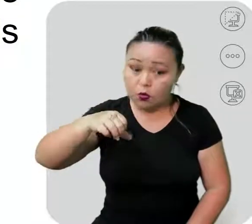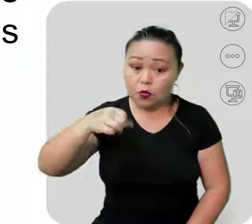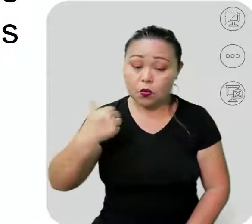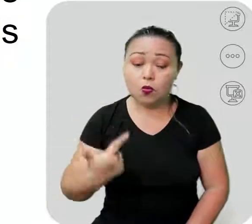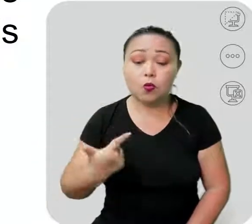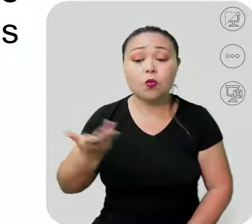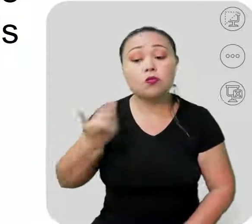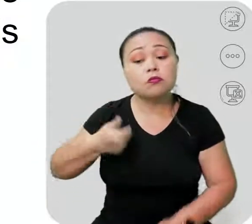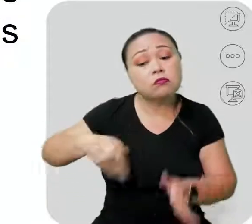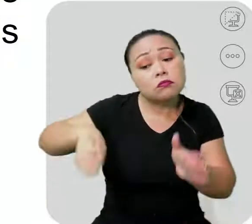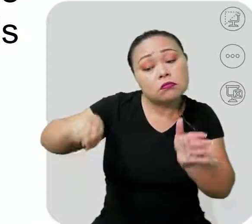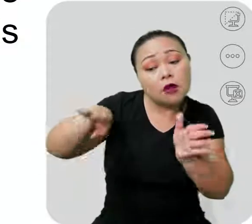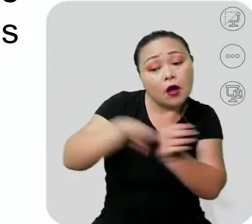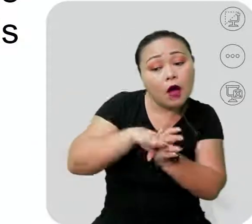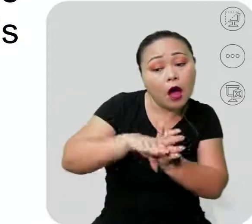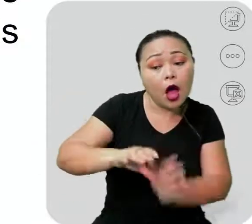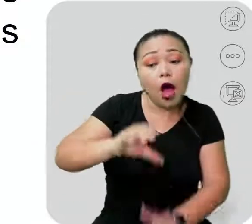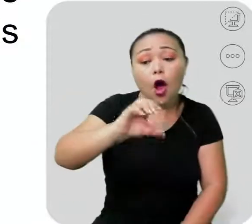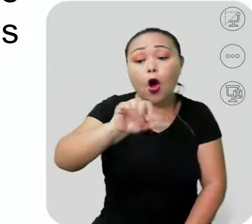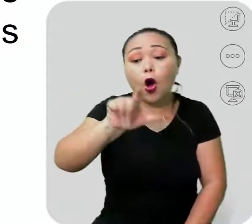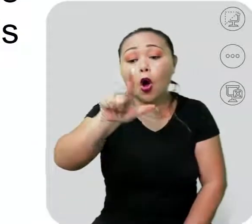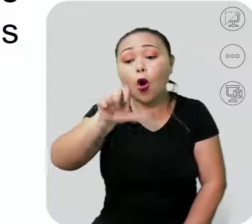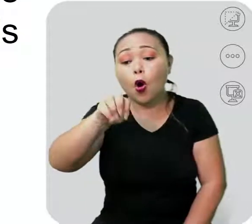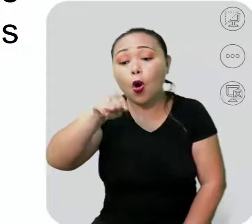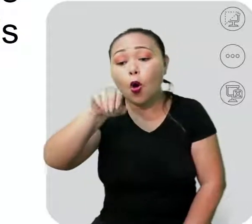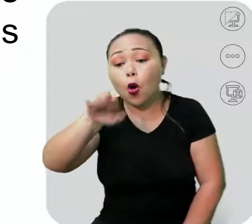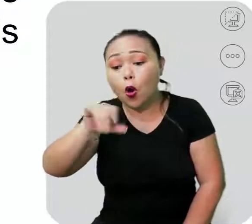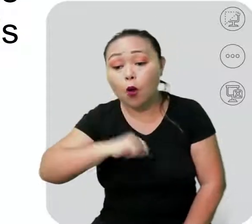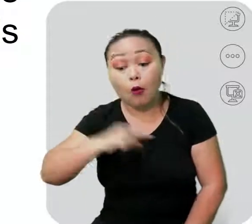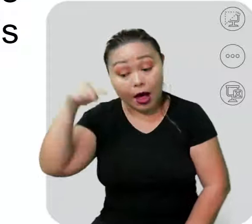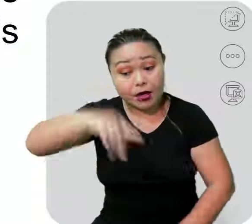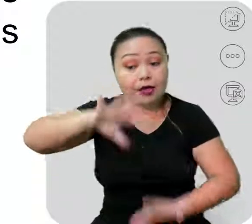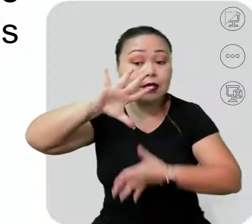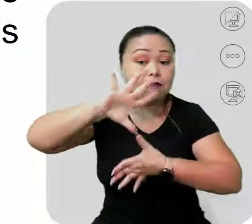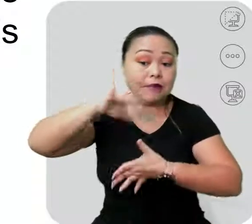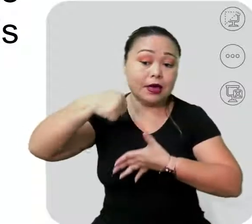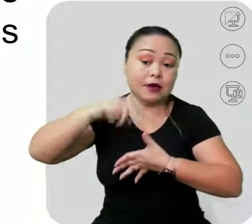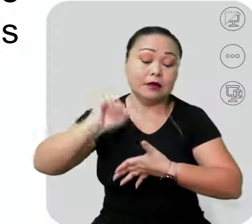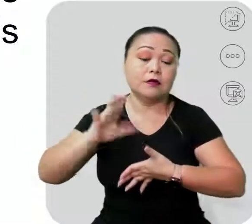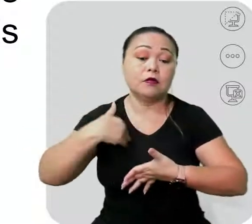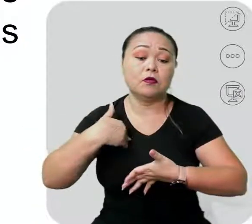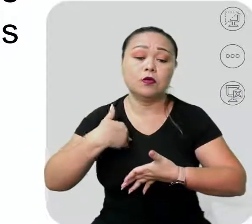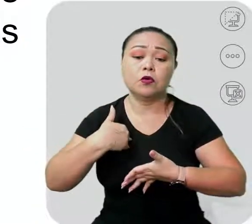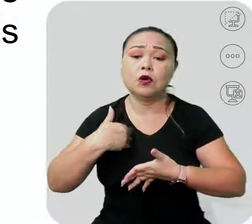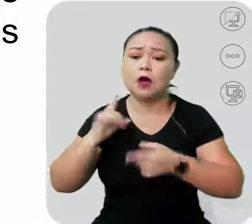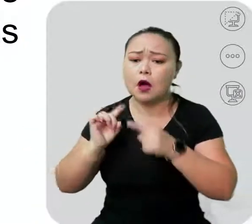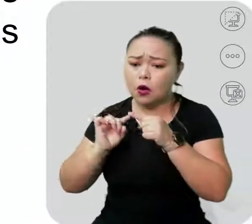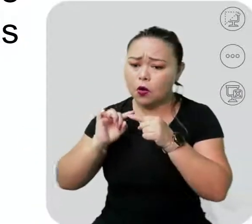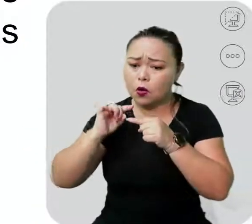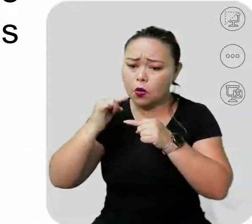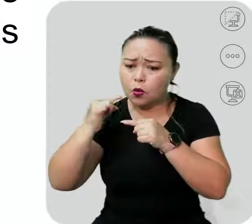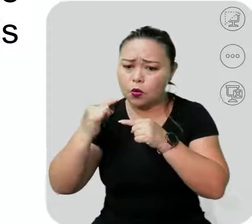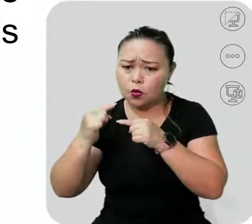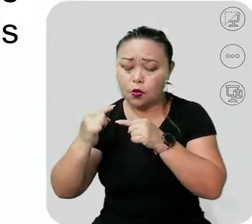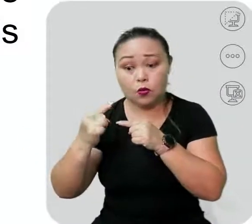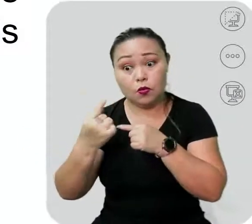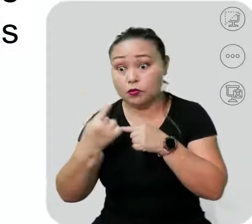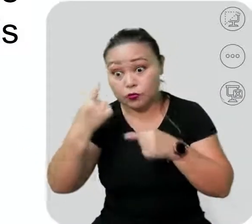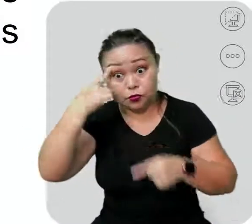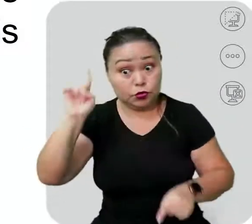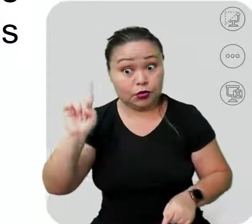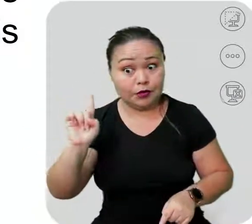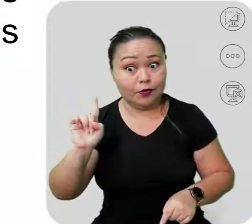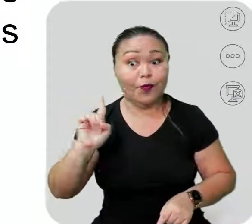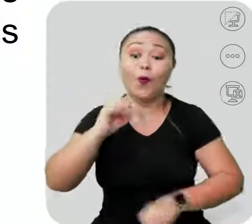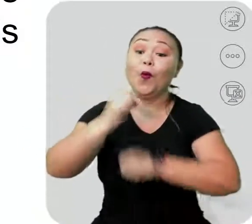de Colombo na América lembrava então Observe que é um dia após o